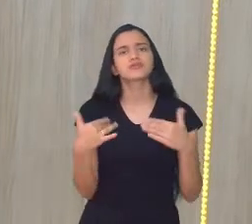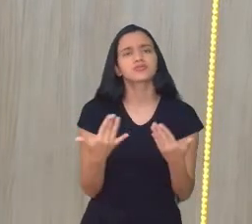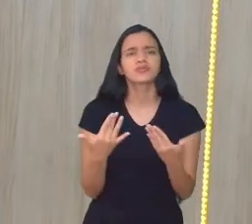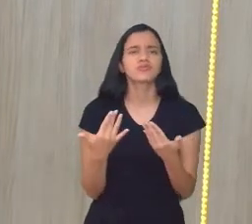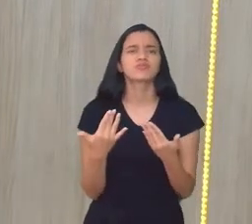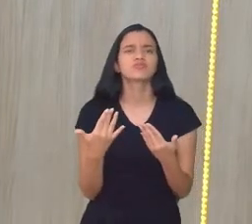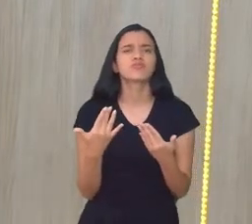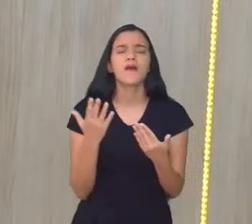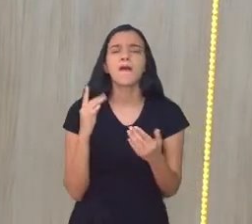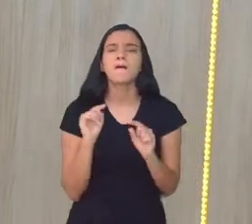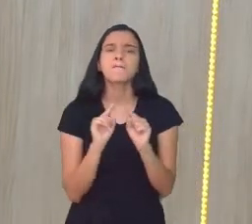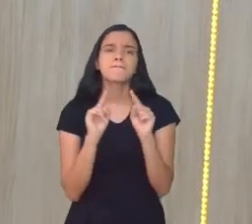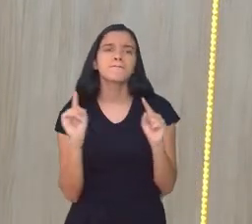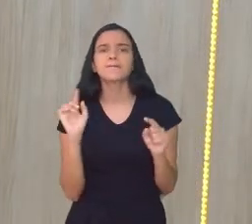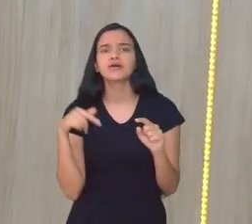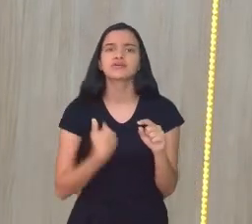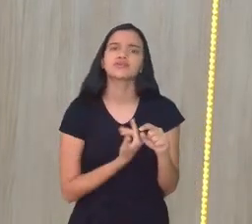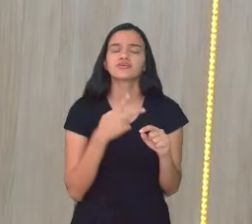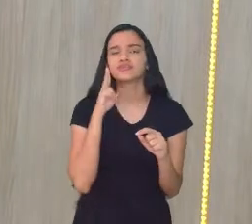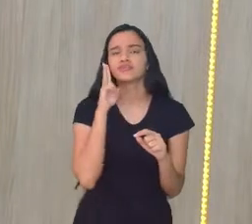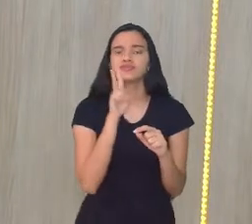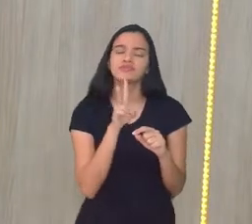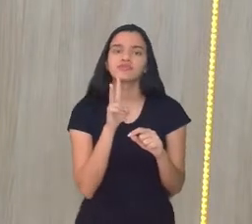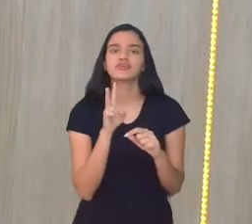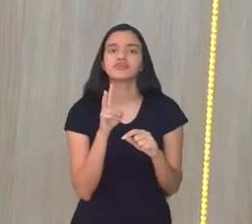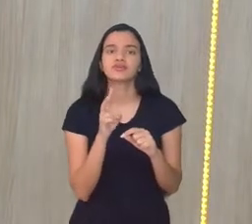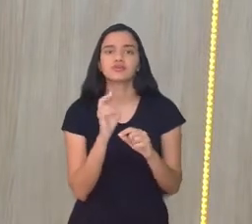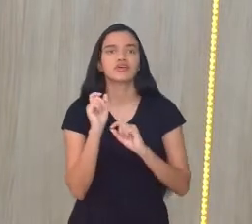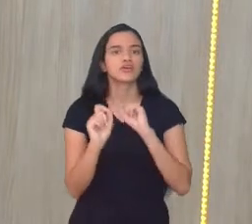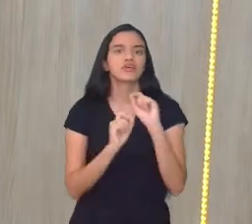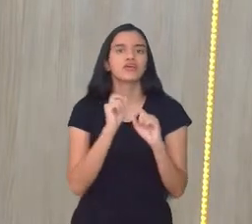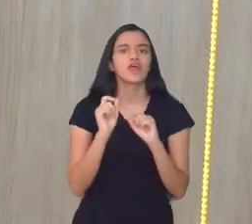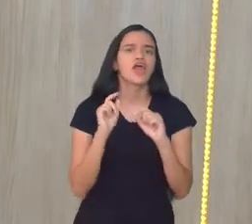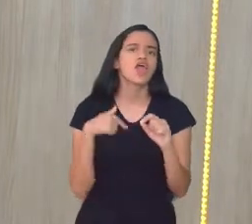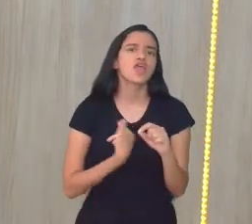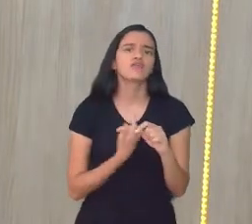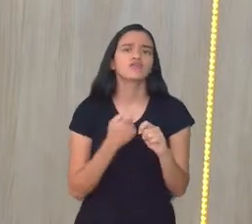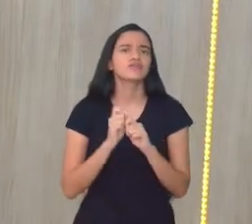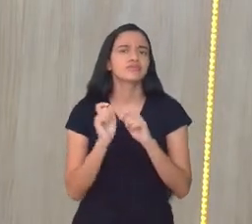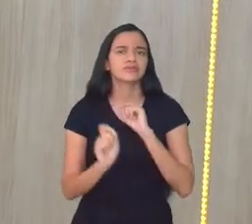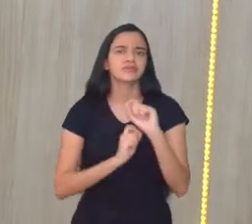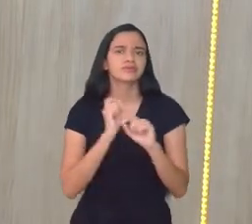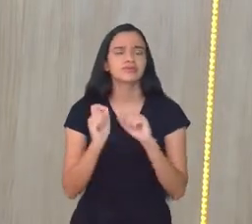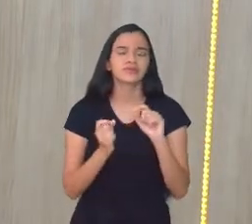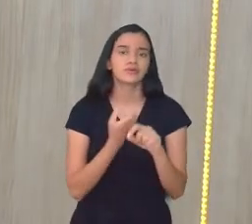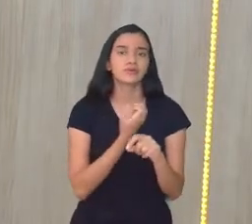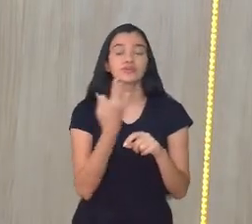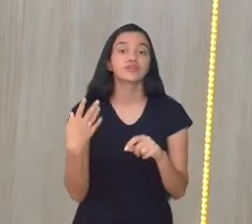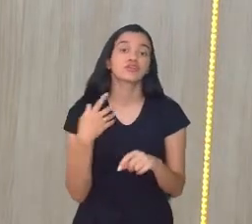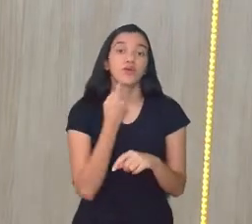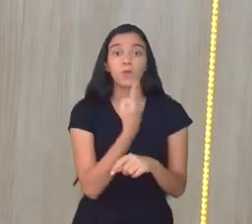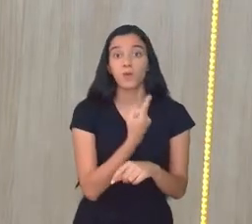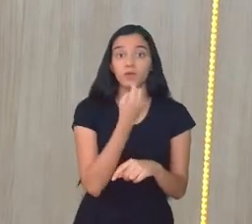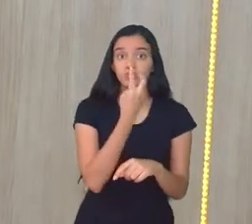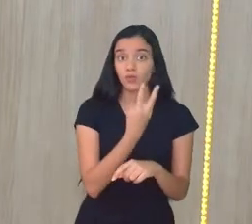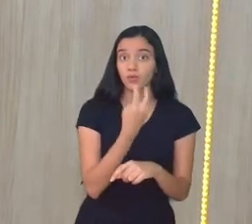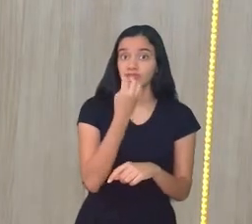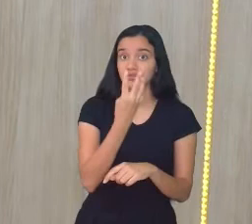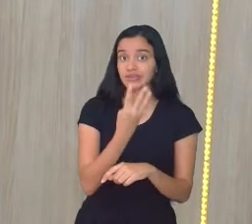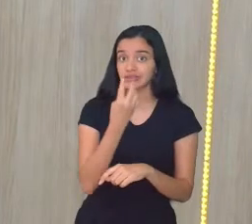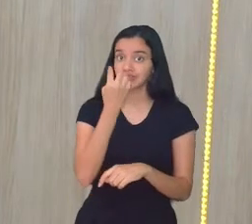Ora, mas a gente também já viu lá no número inteiro que o que foi que eu fiz aqui? Eu contei, ó. 1,